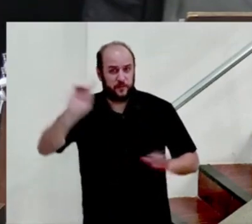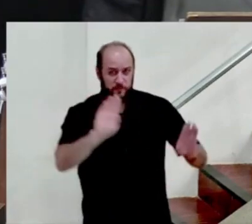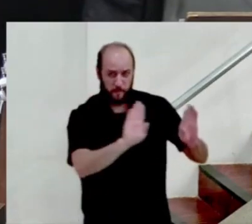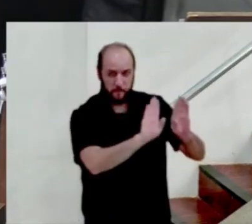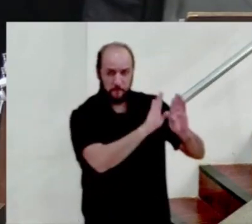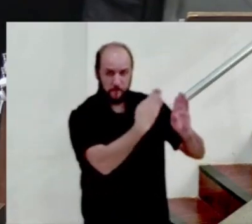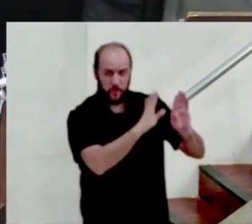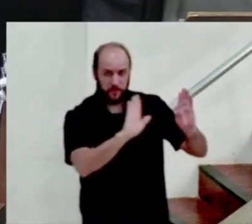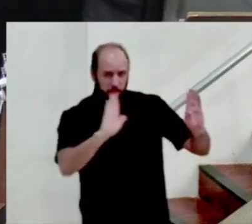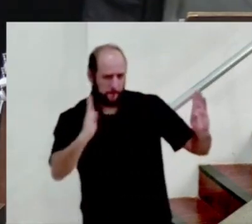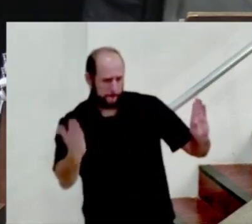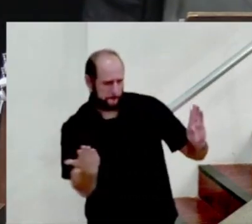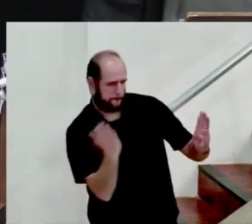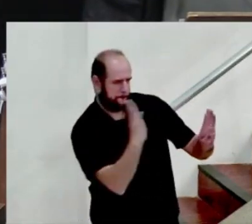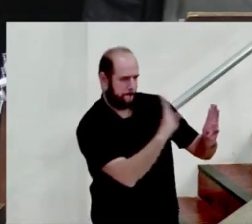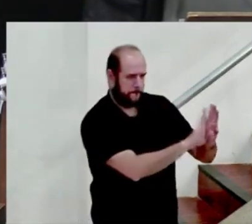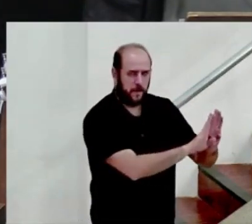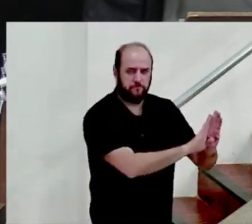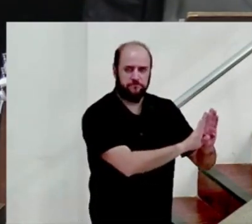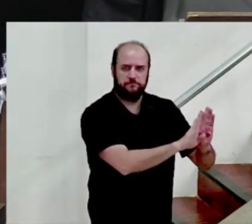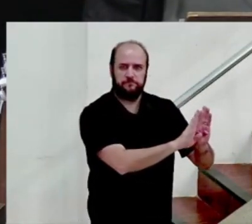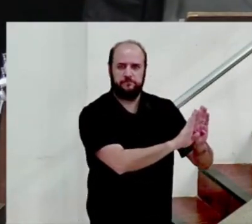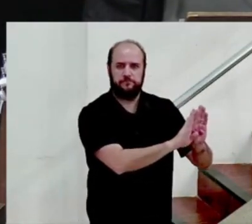fechou a porta após ele.